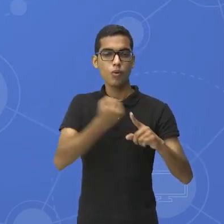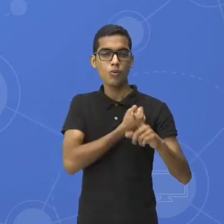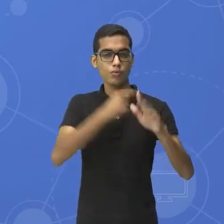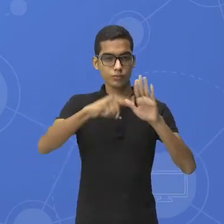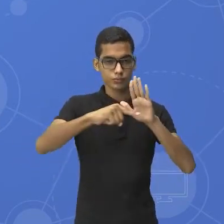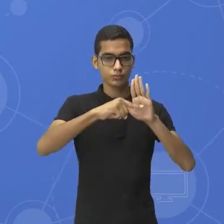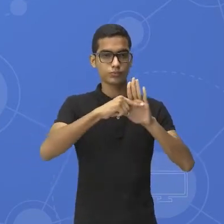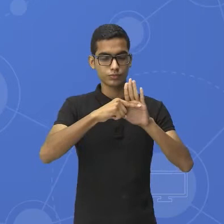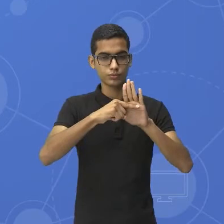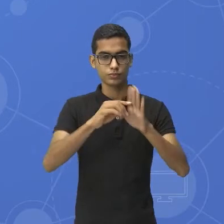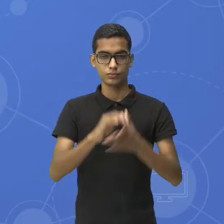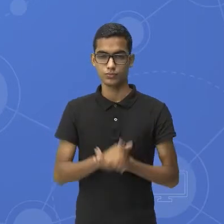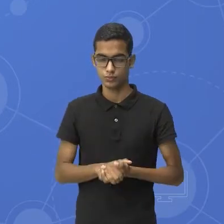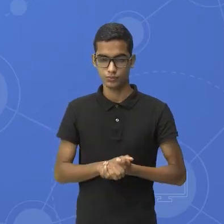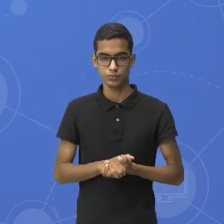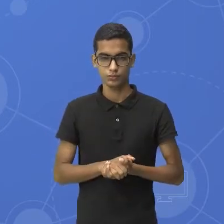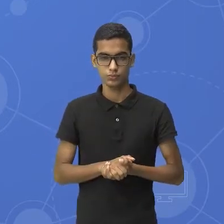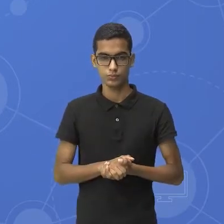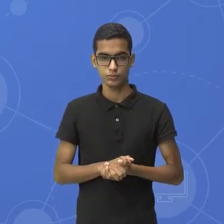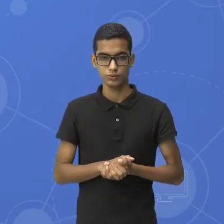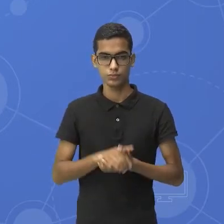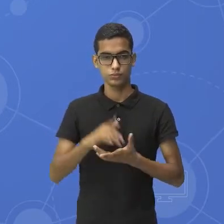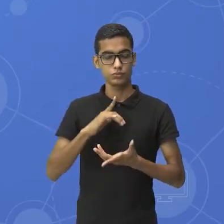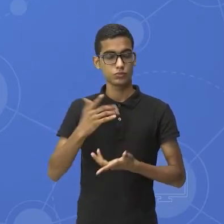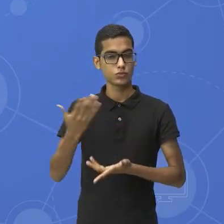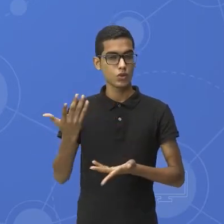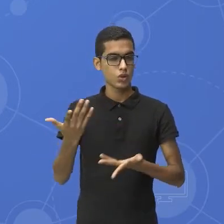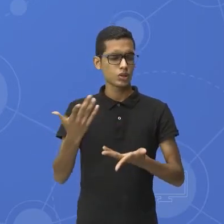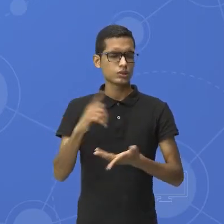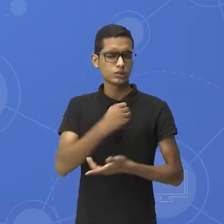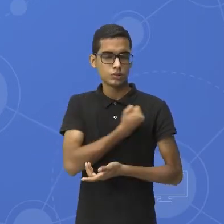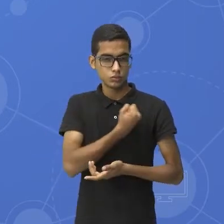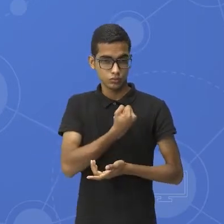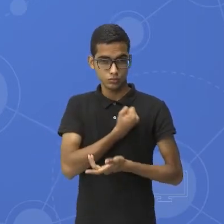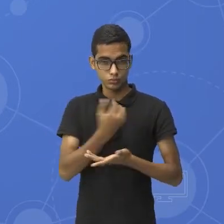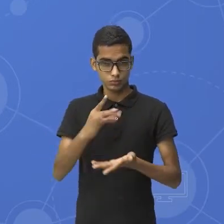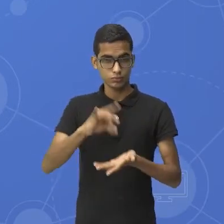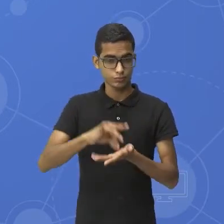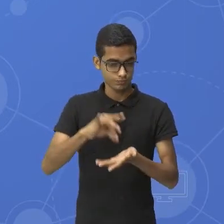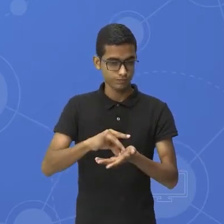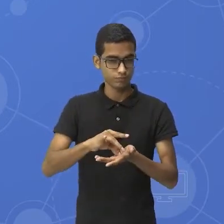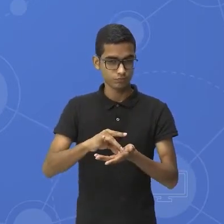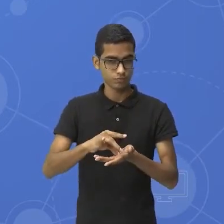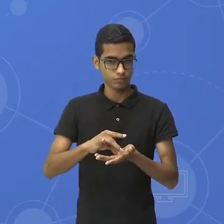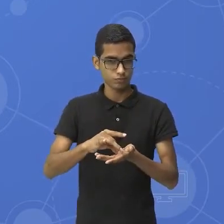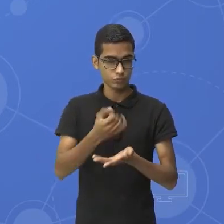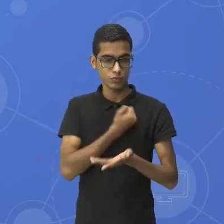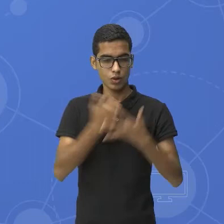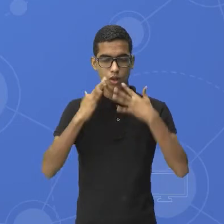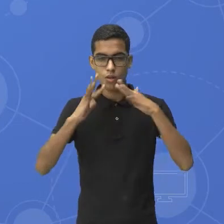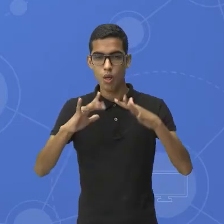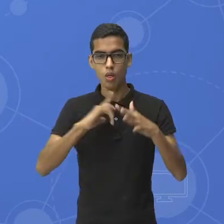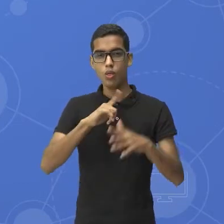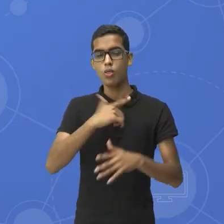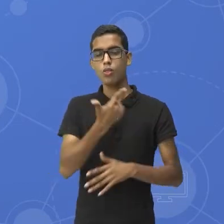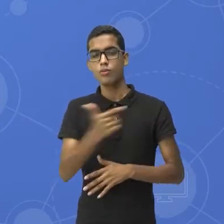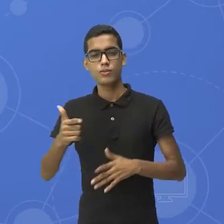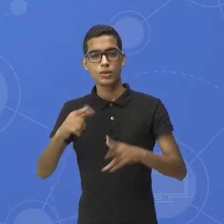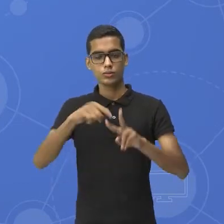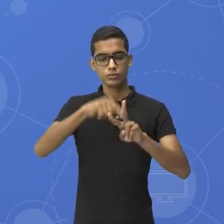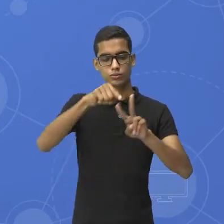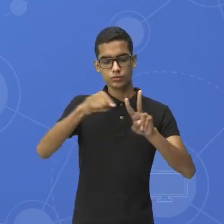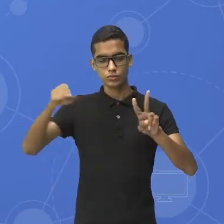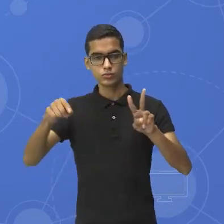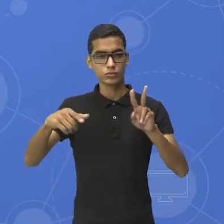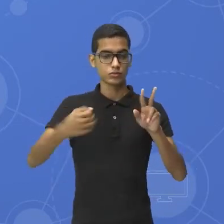não existe raiz quadrada de número negativo, no conjunto dos números reais, tá? Não existe raiz quadrada de número negativo. Então, por isso